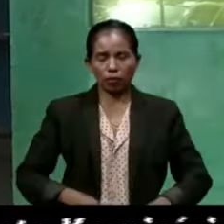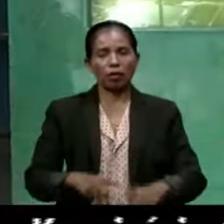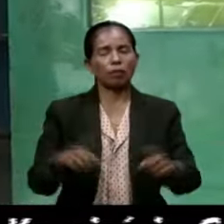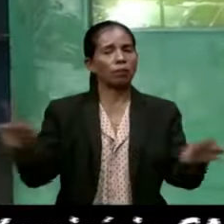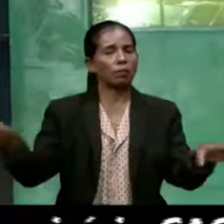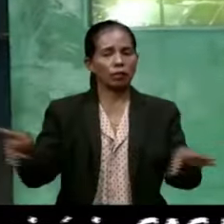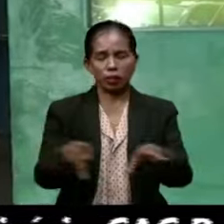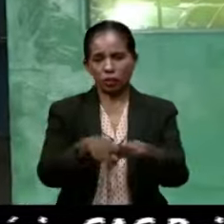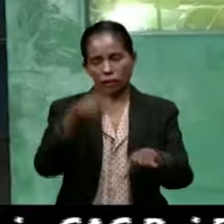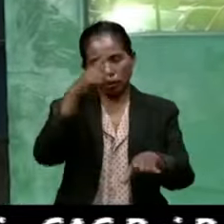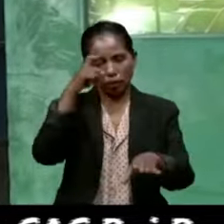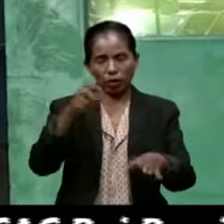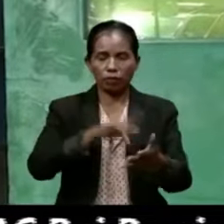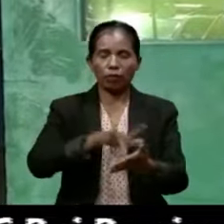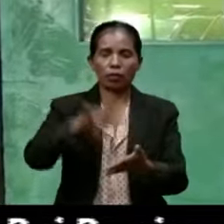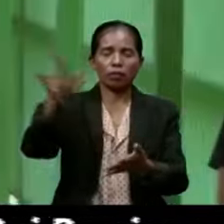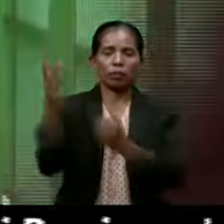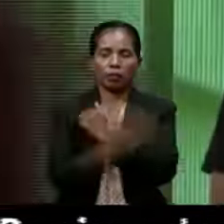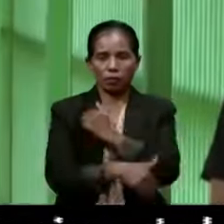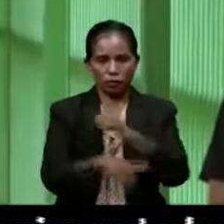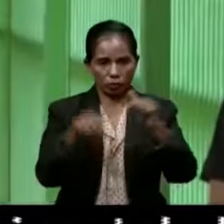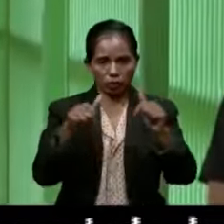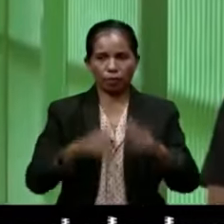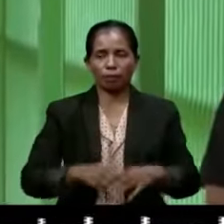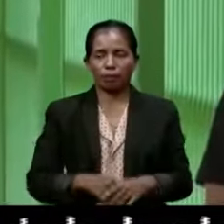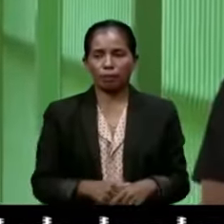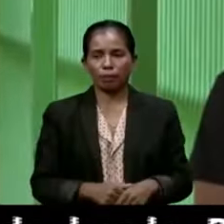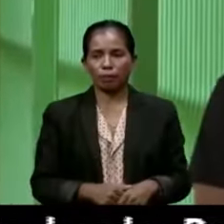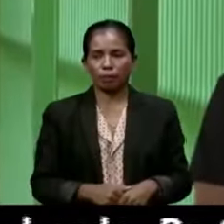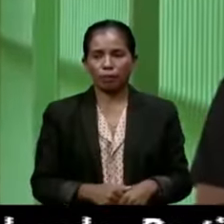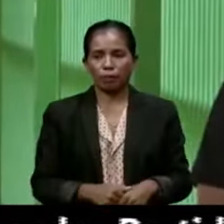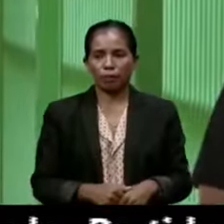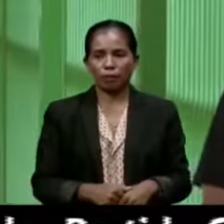marca presença tamba viazem ba railior. Azinha Lola, Dilma Suzetti, GMN.